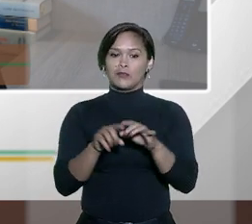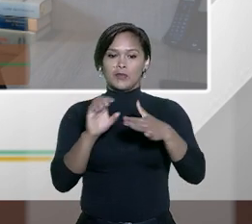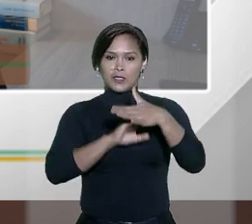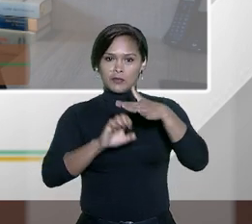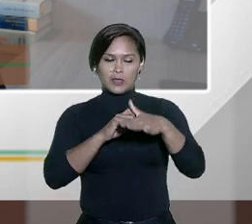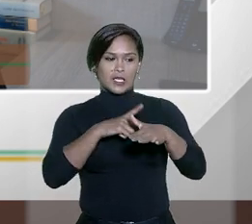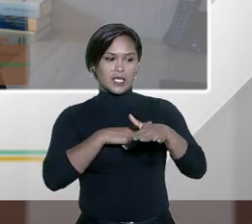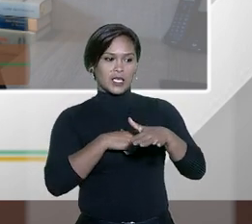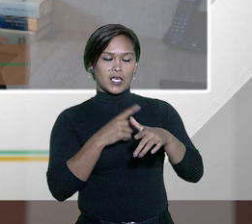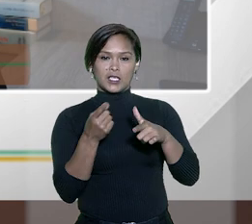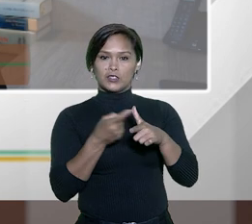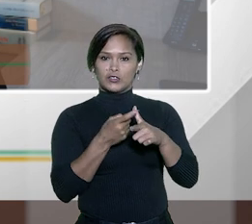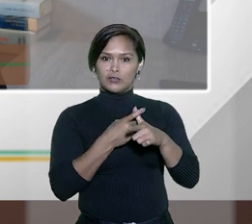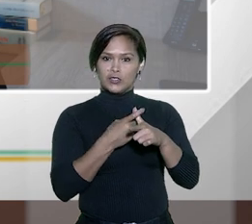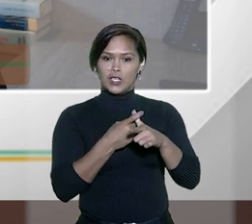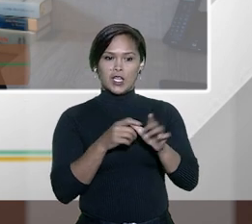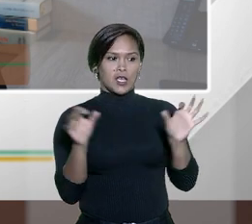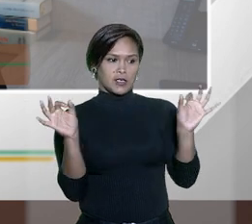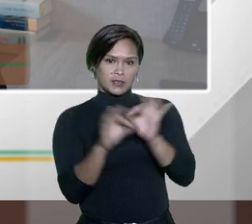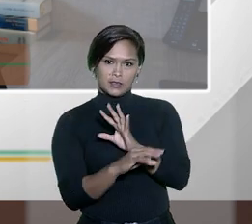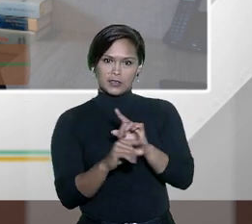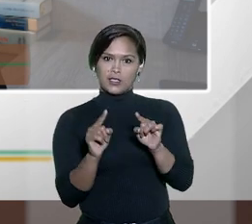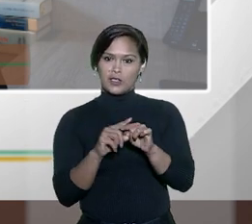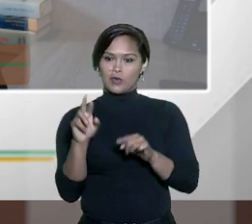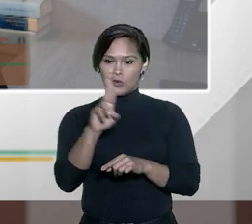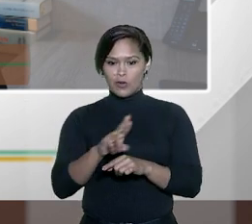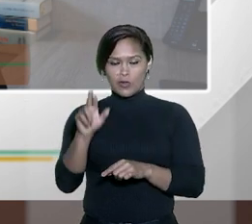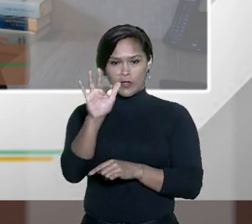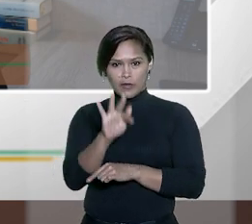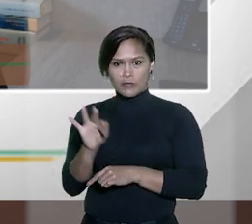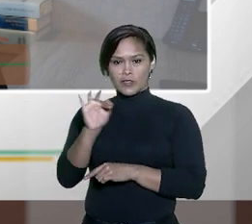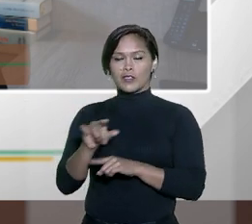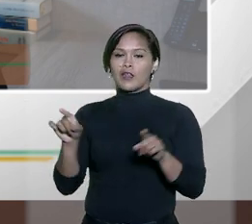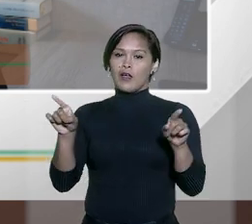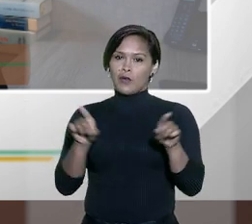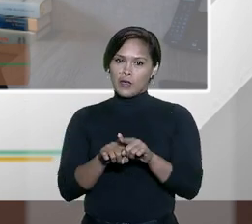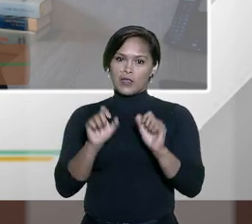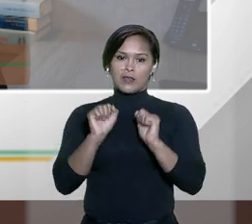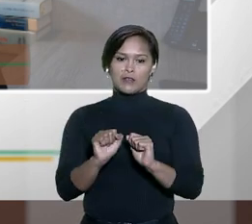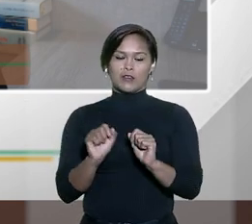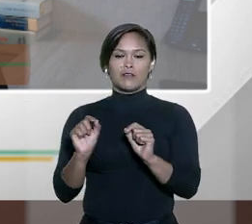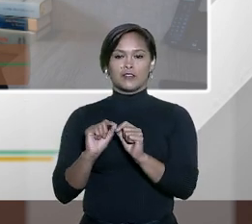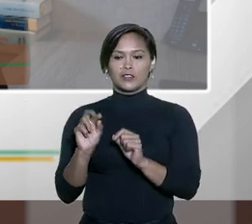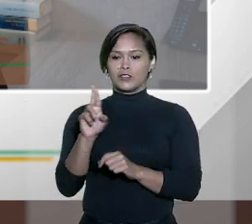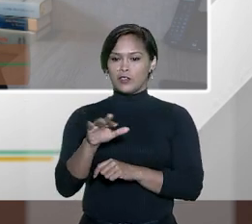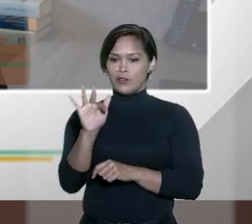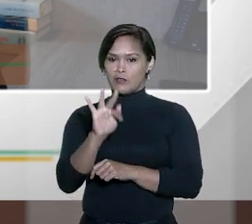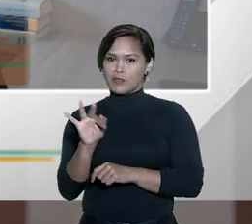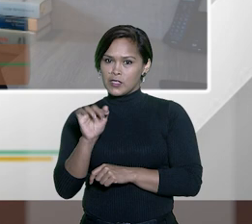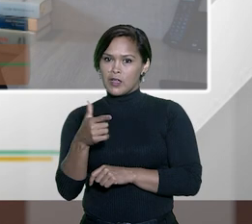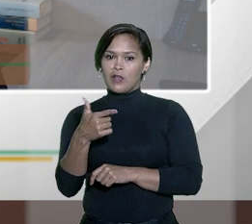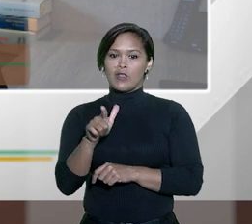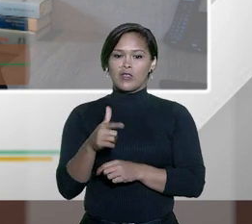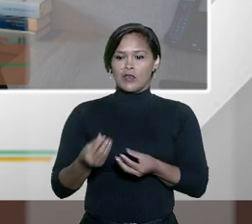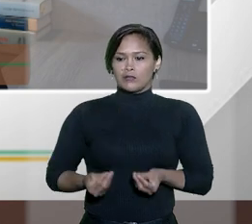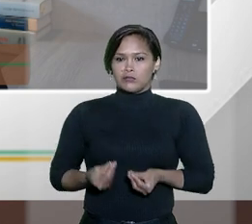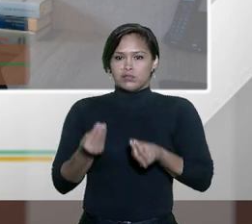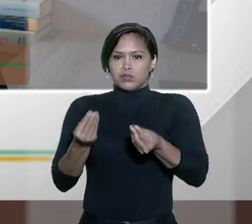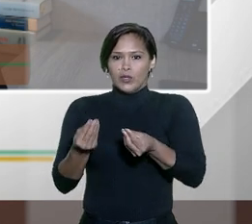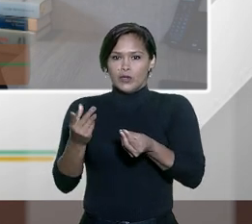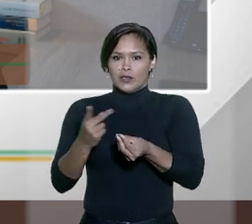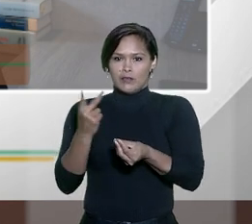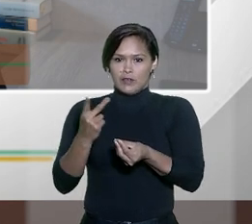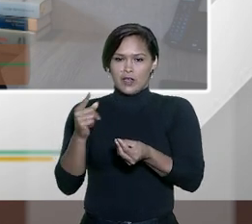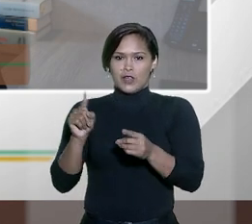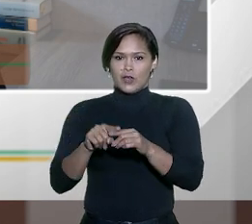empresas quitem suas dívidas, né, com a União Federal, e também faz com que a União Federal não tenha o desembolso daquele